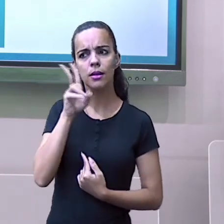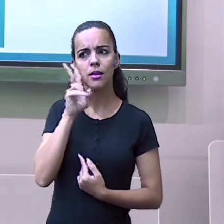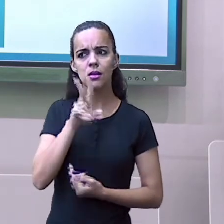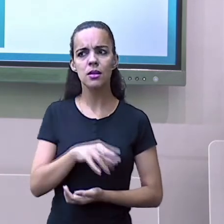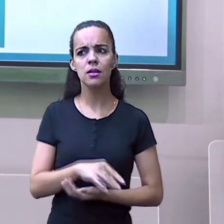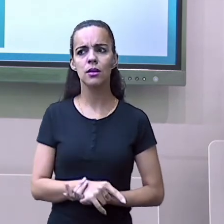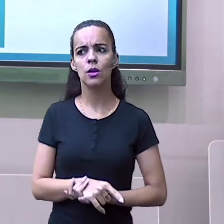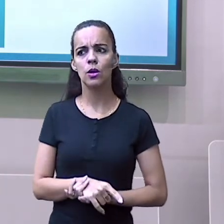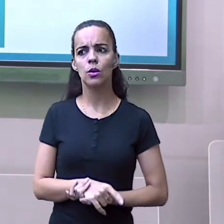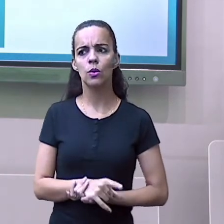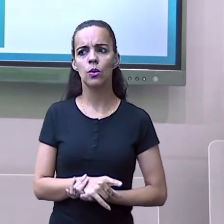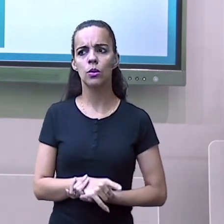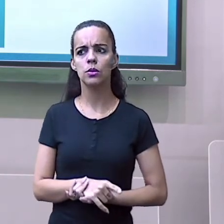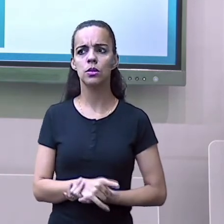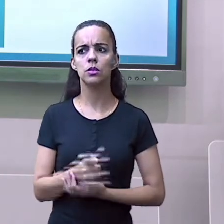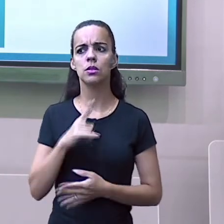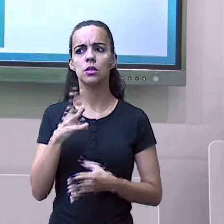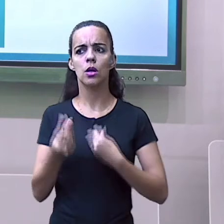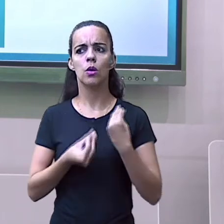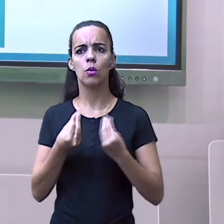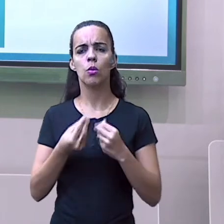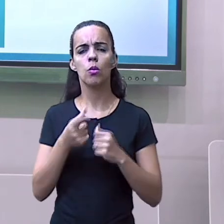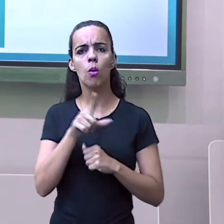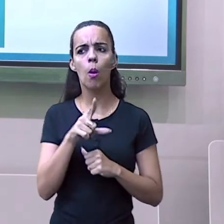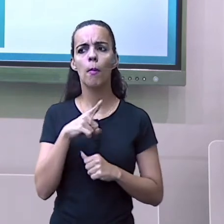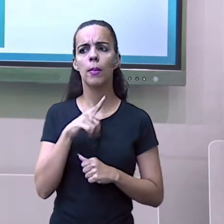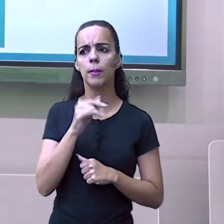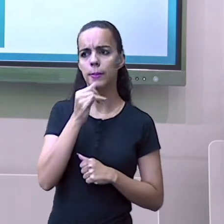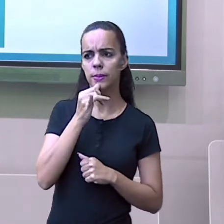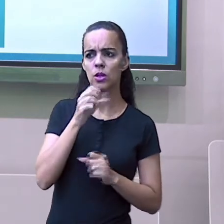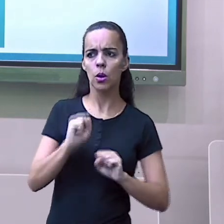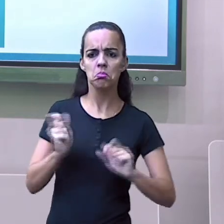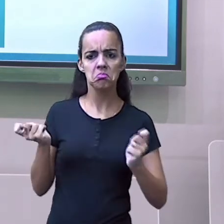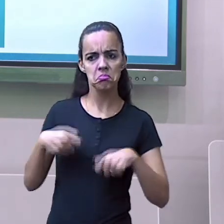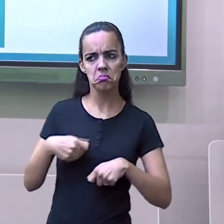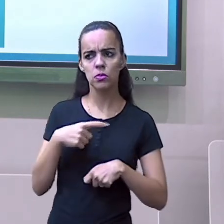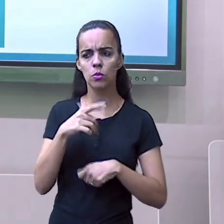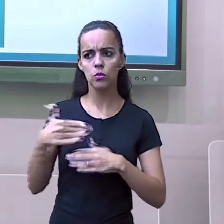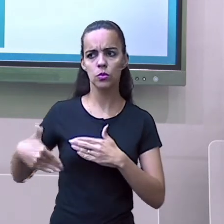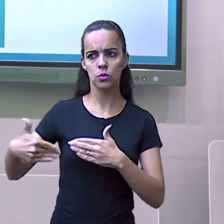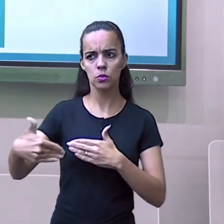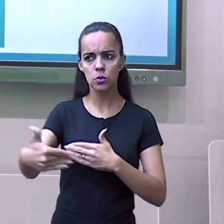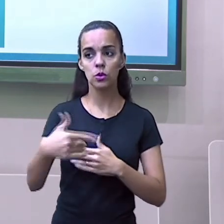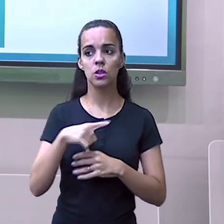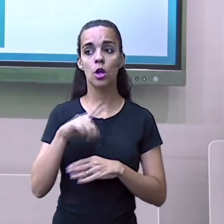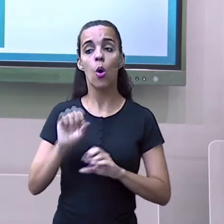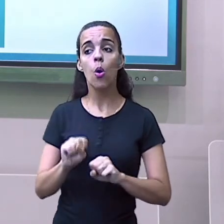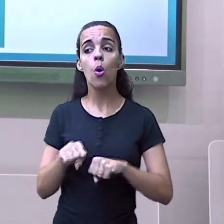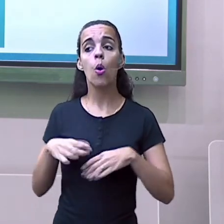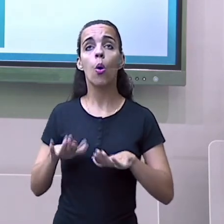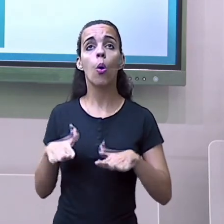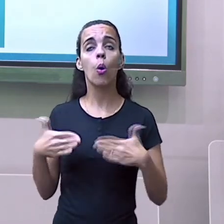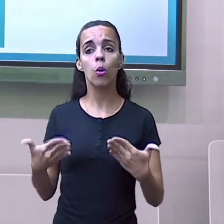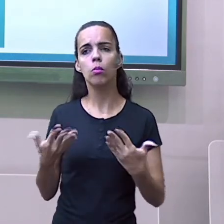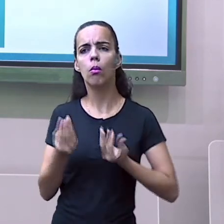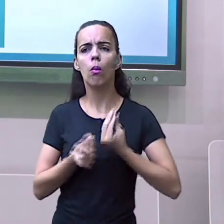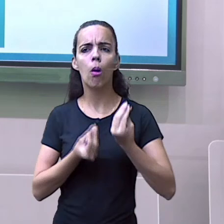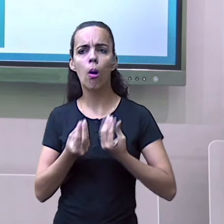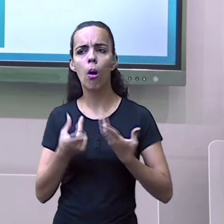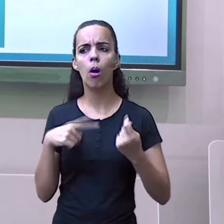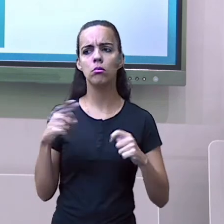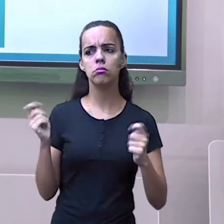lembramos, como eles são, como devemos proceder, como podemos fazer caso